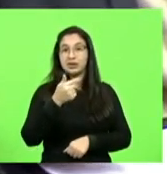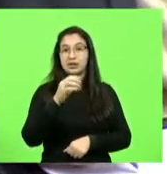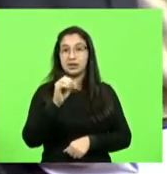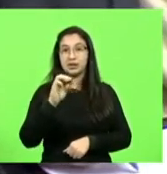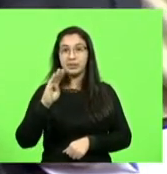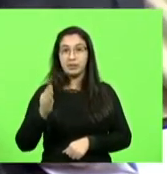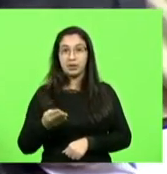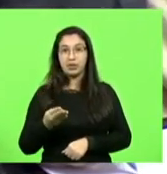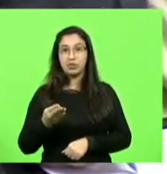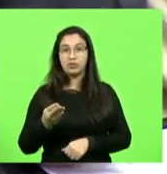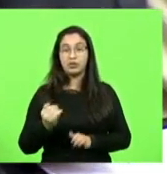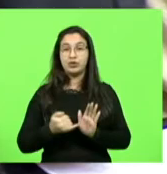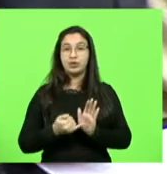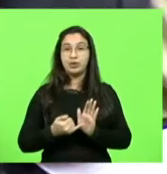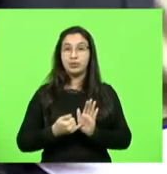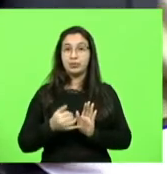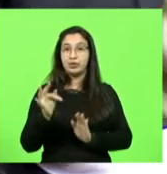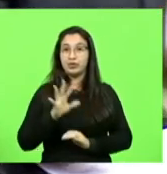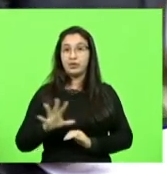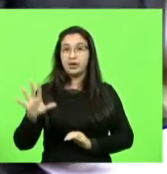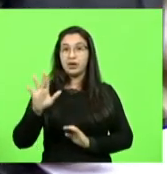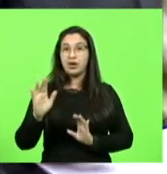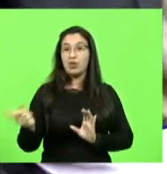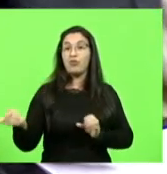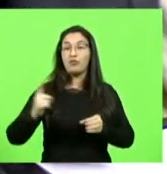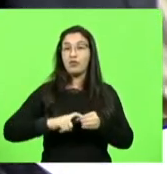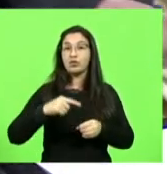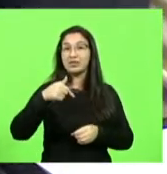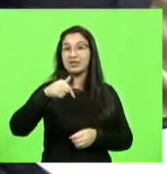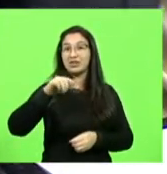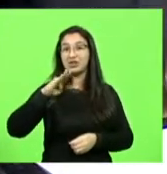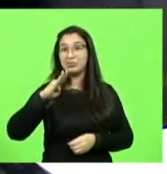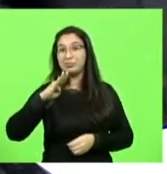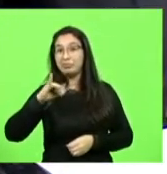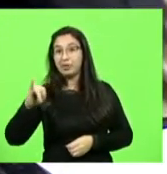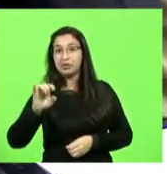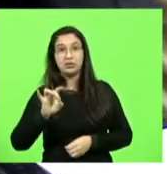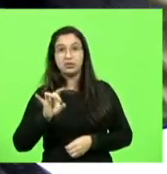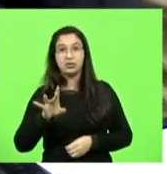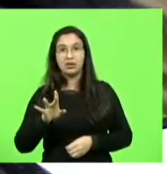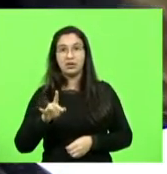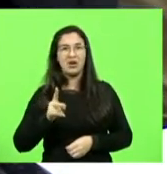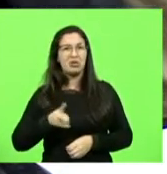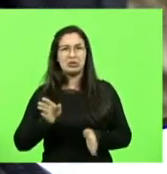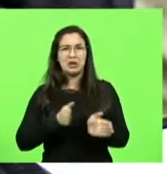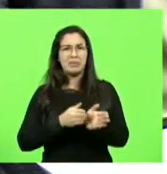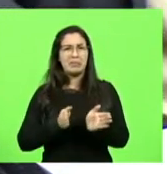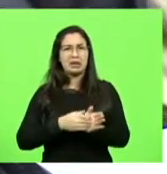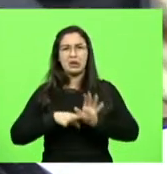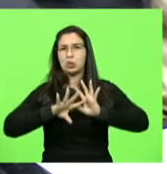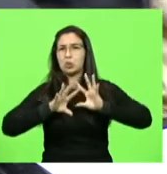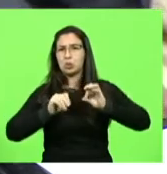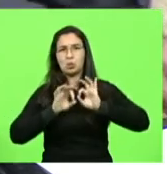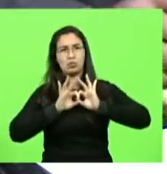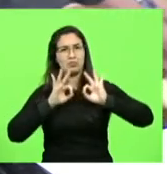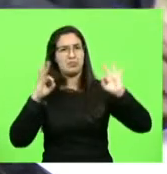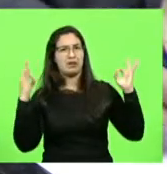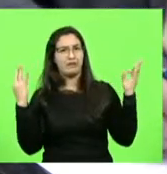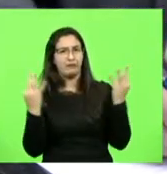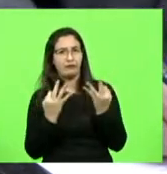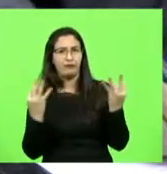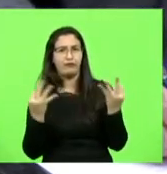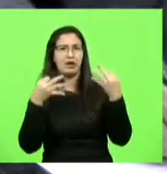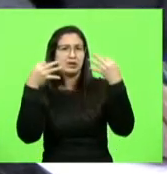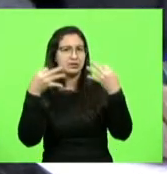Nós recebemos de volta 7 bilhões de reais. E nós continuamos batendo palma, achando que tudo está perfeito, tudo está correto. Não está,